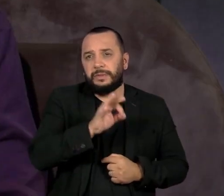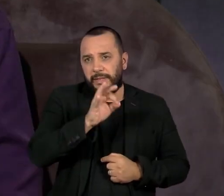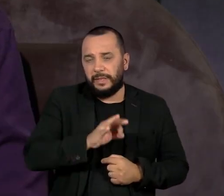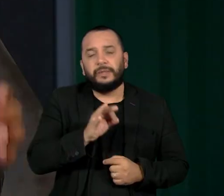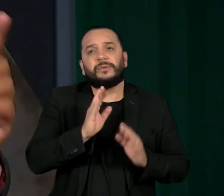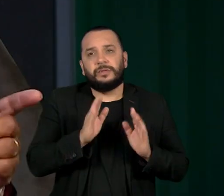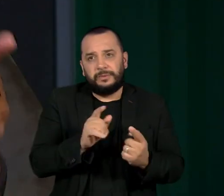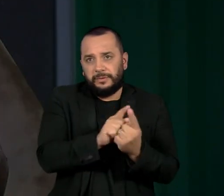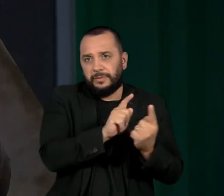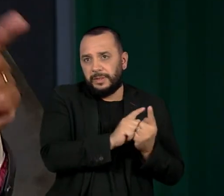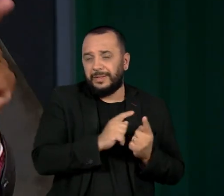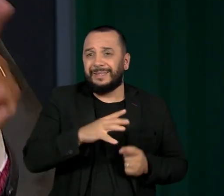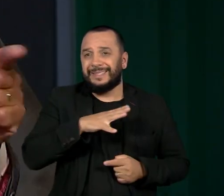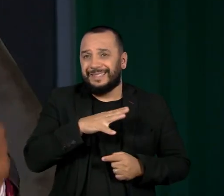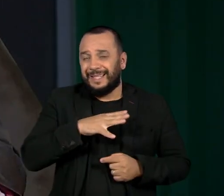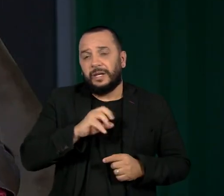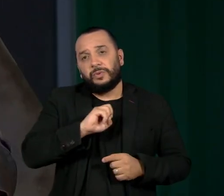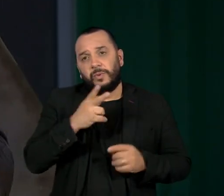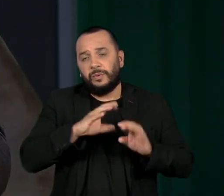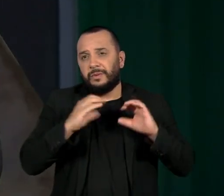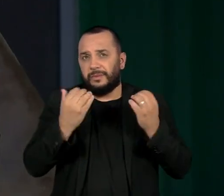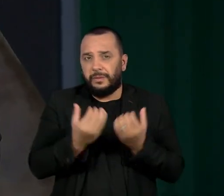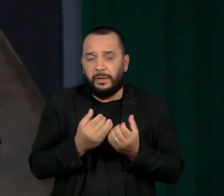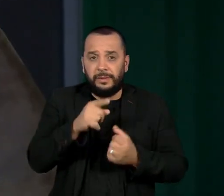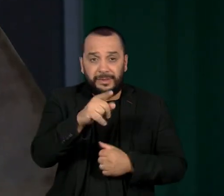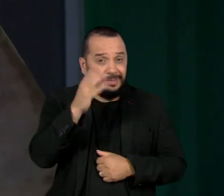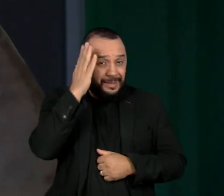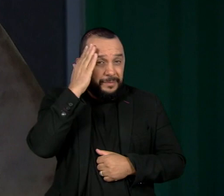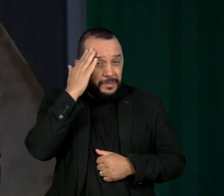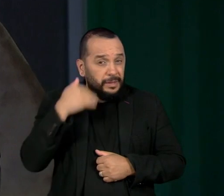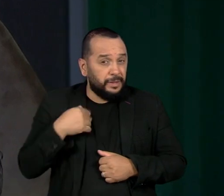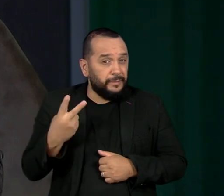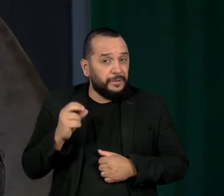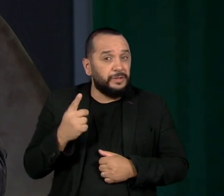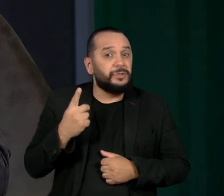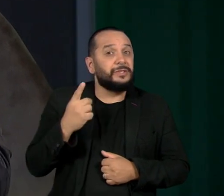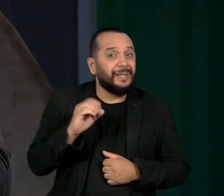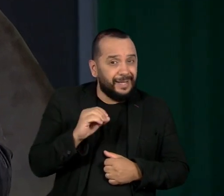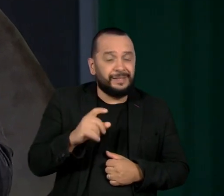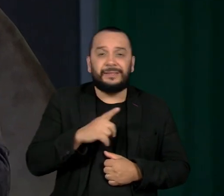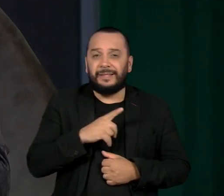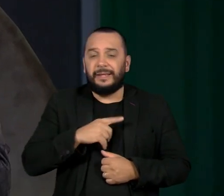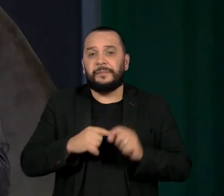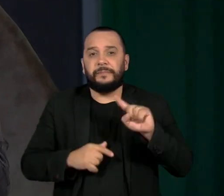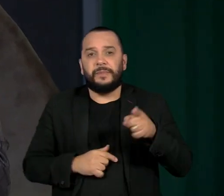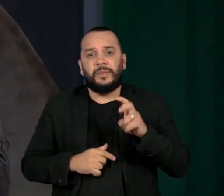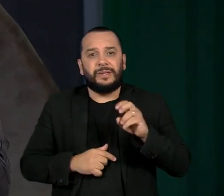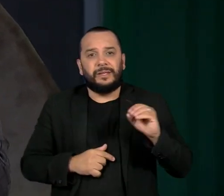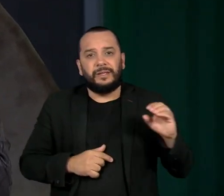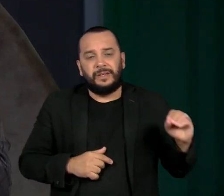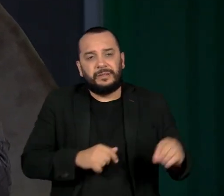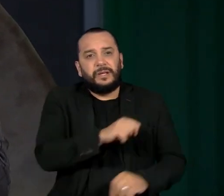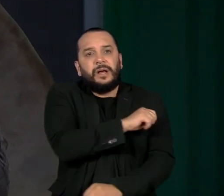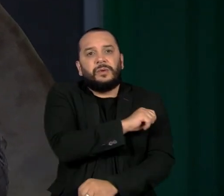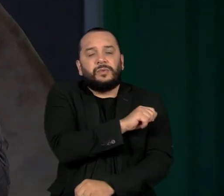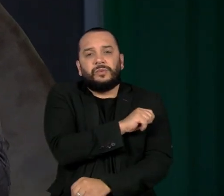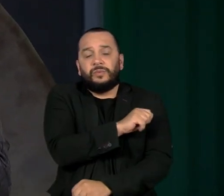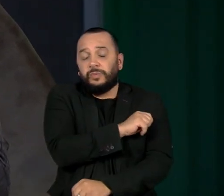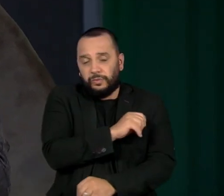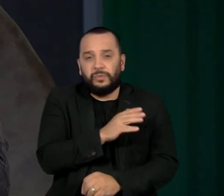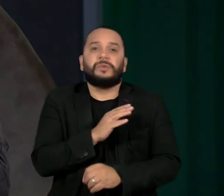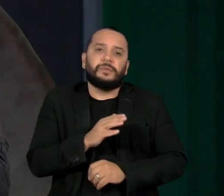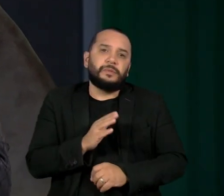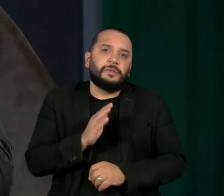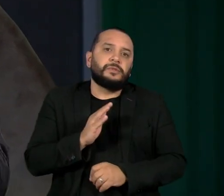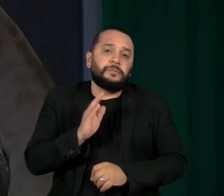daquela comunidade? Olha, só para você ter uma ideia, em 2010 havia menos de 1.500 estudantes pretos no primeiro ano